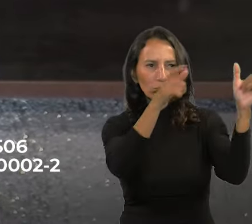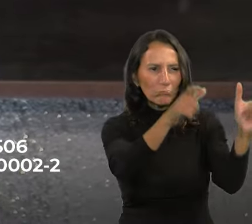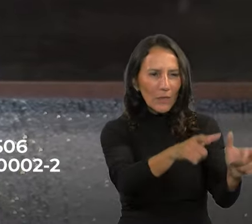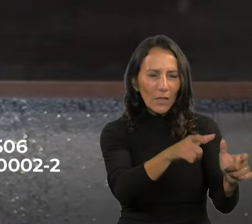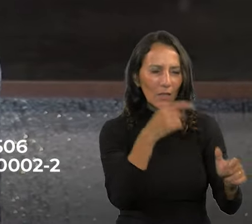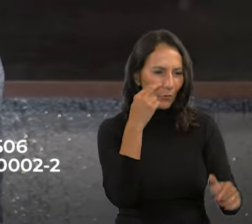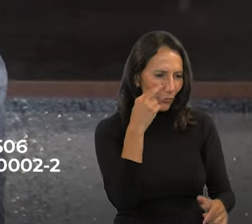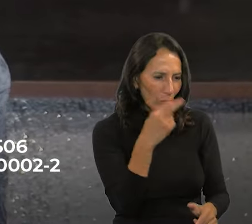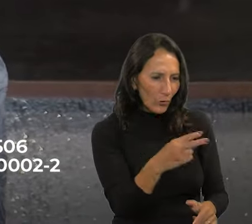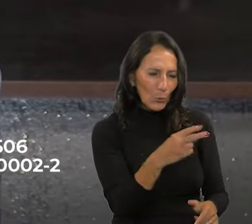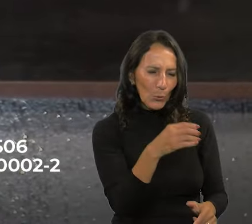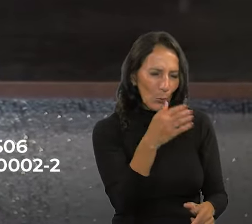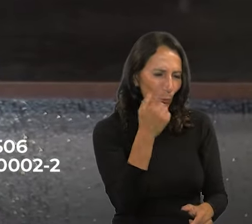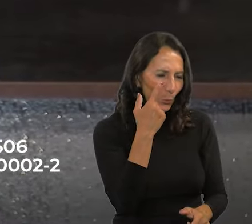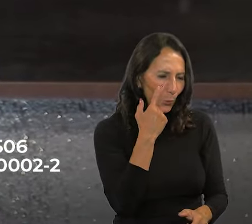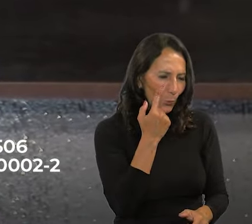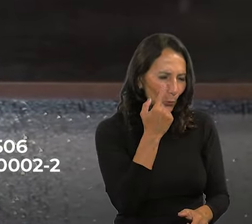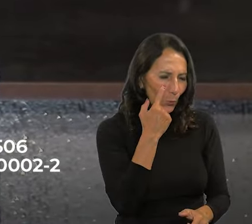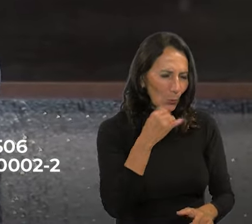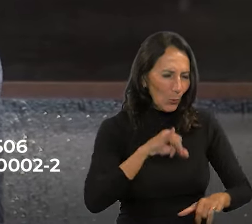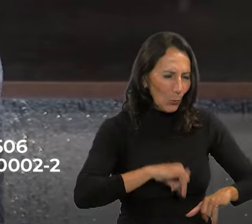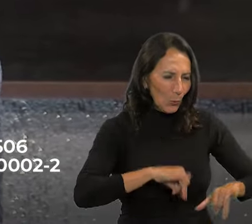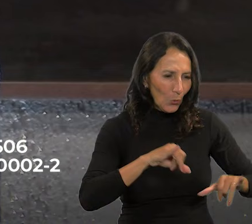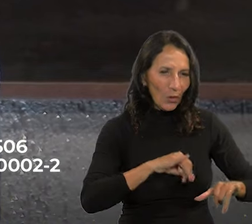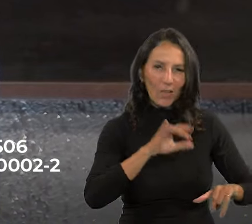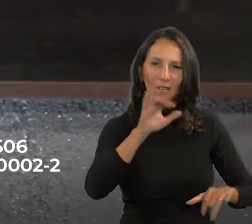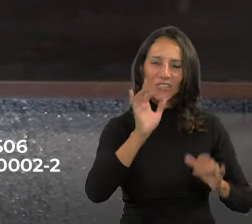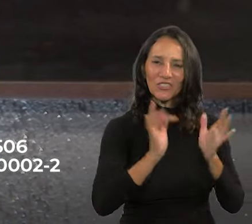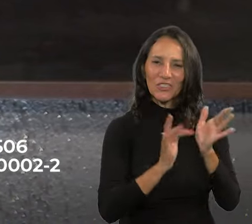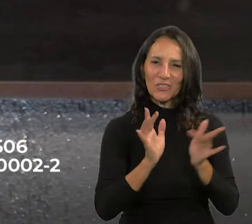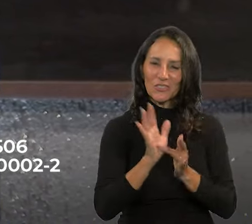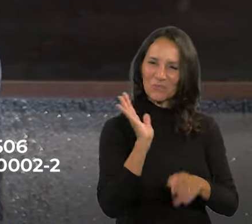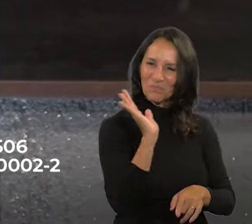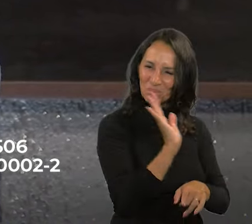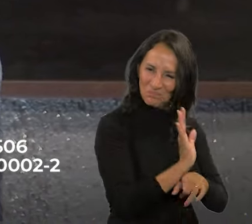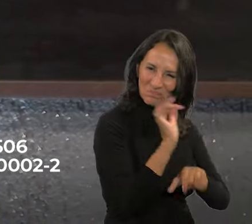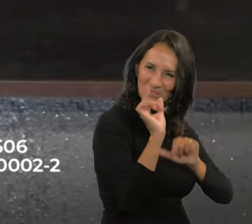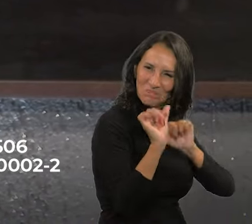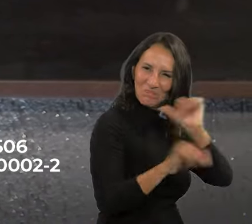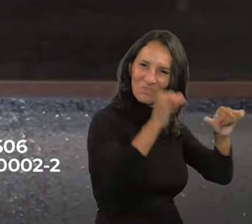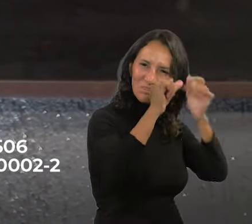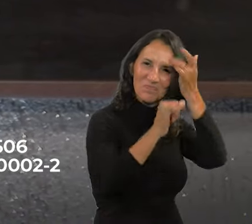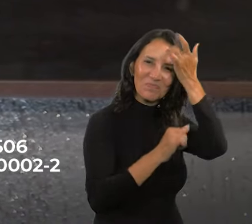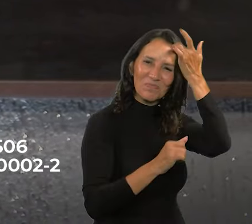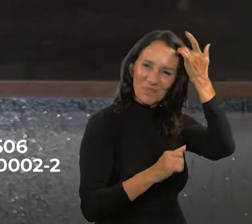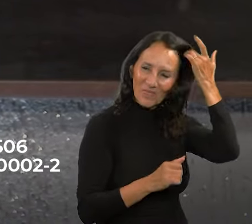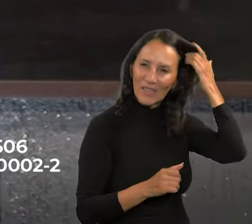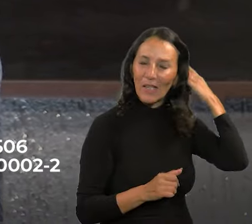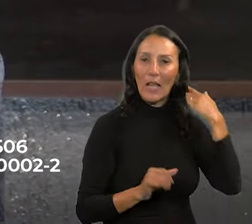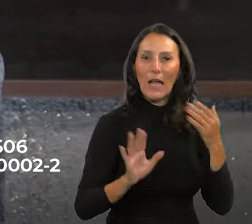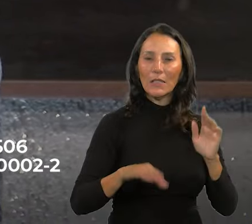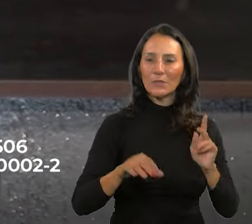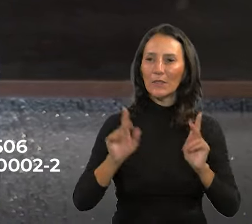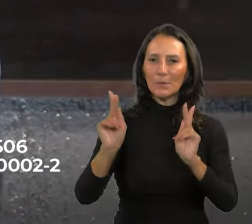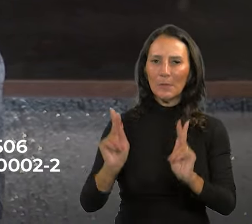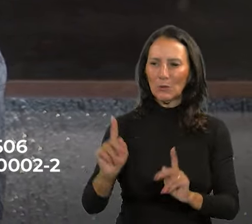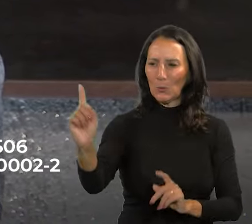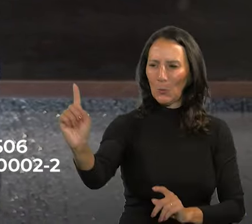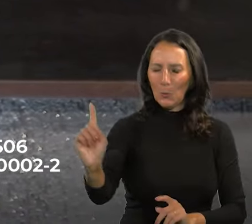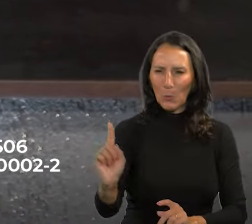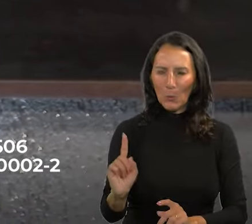derrota. Todos os lugares que Jesus passou, que eles traziam para ele as pessoas possessas, as